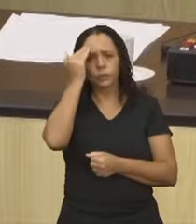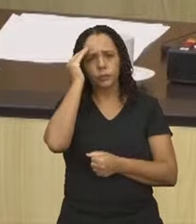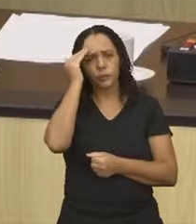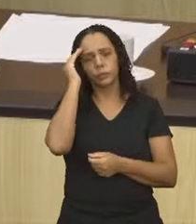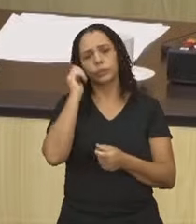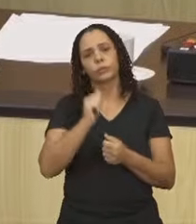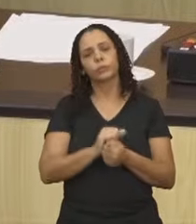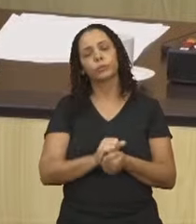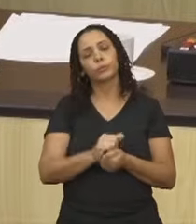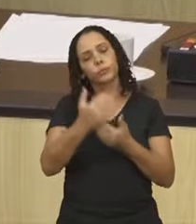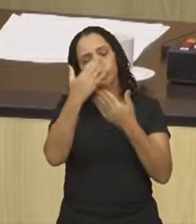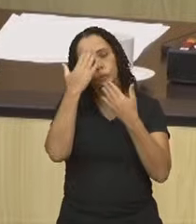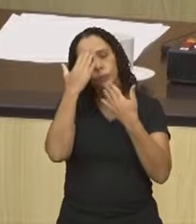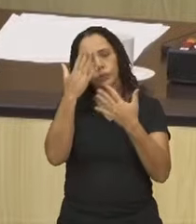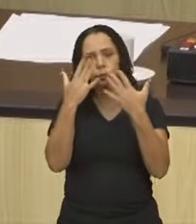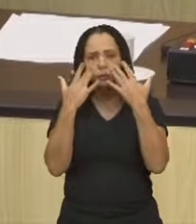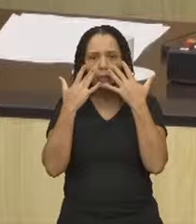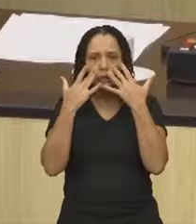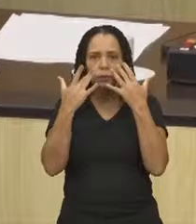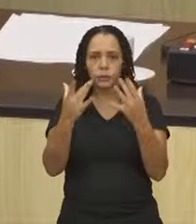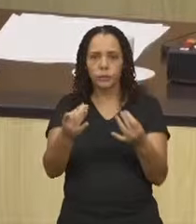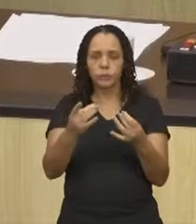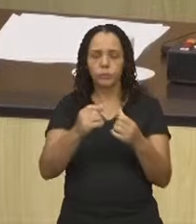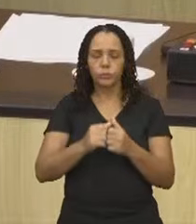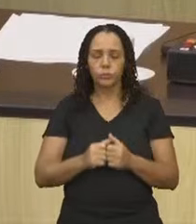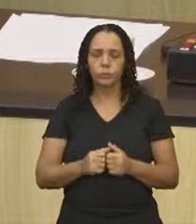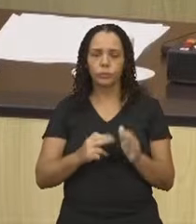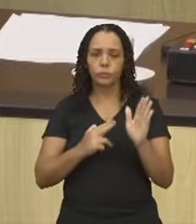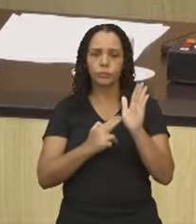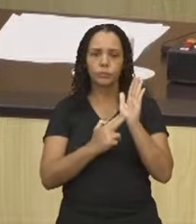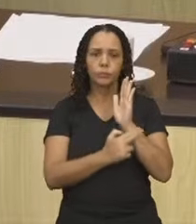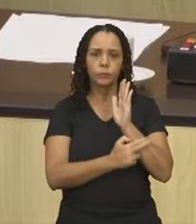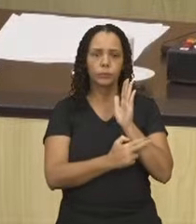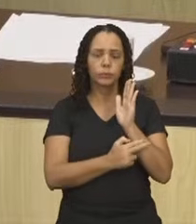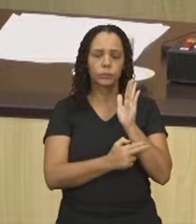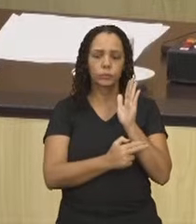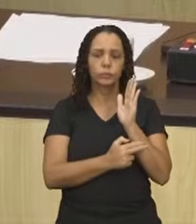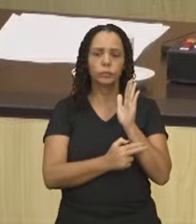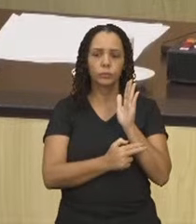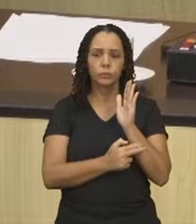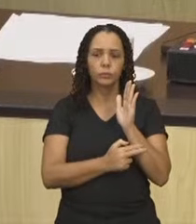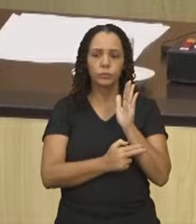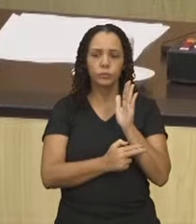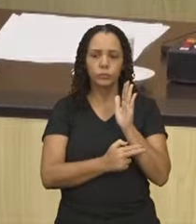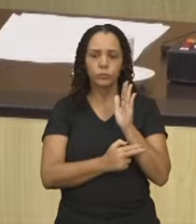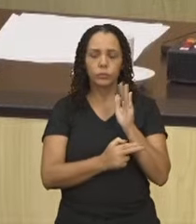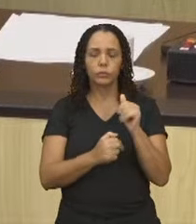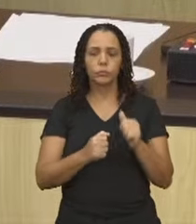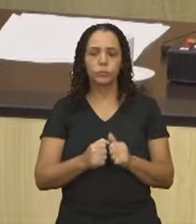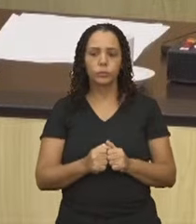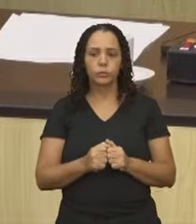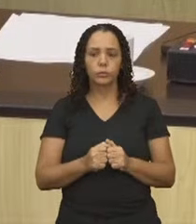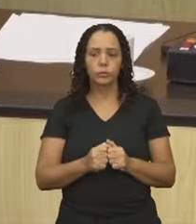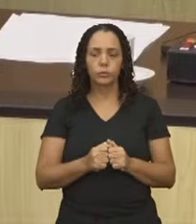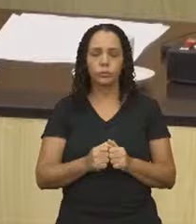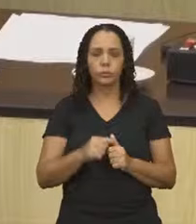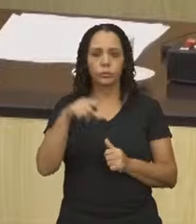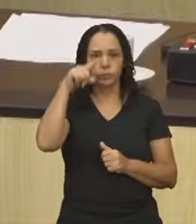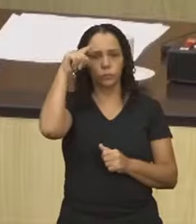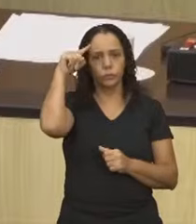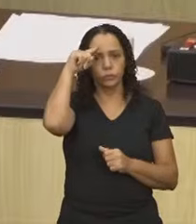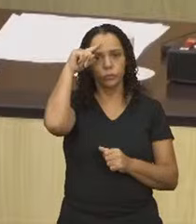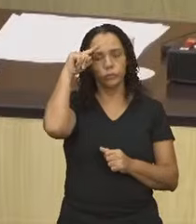e, antecipando agradecimento pela atenção dispensada, subscrevemos. Autoria, vereador Daniel